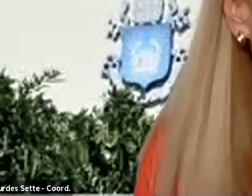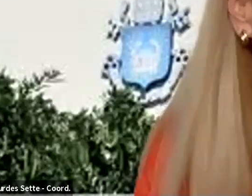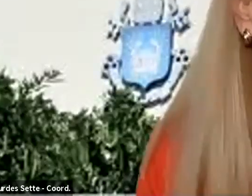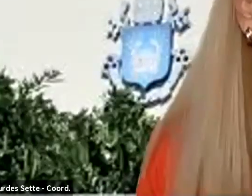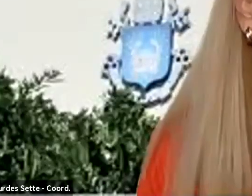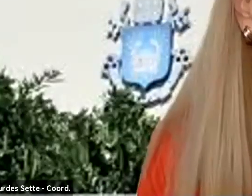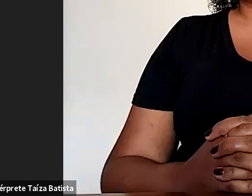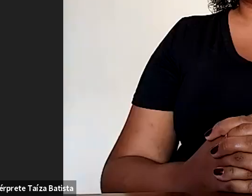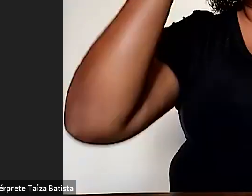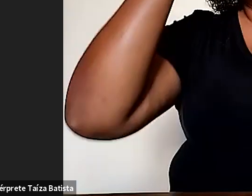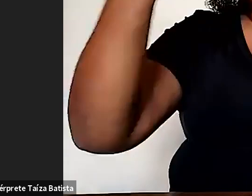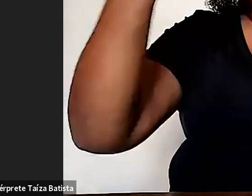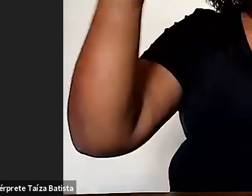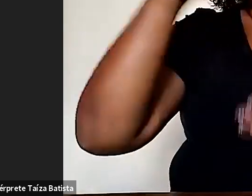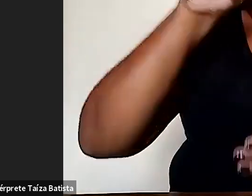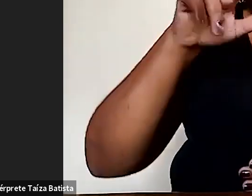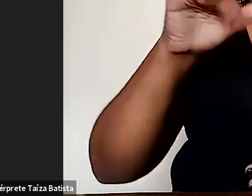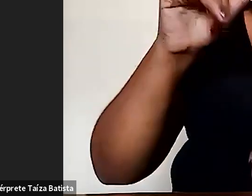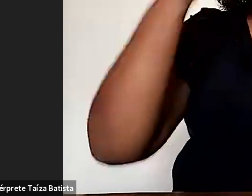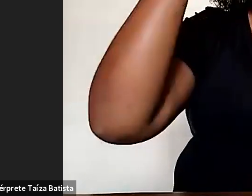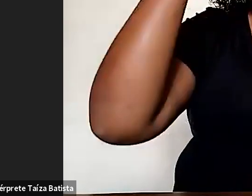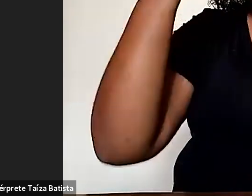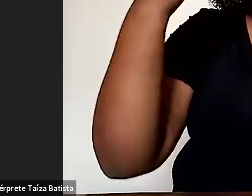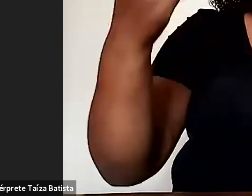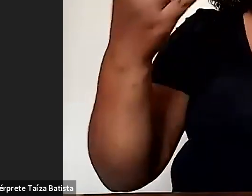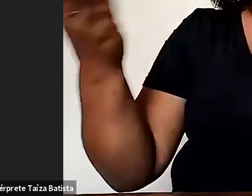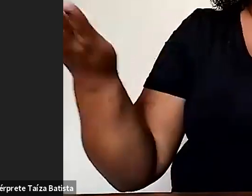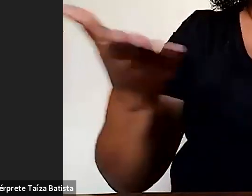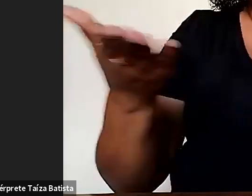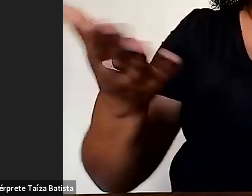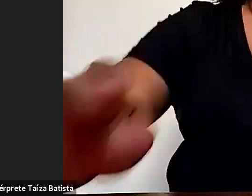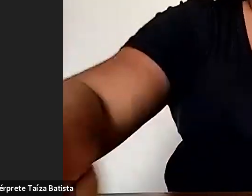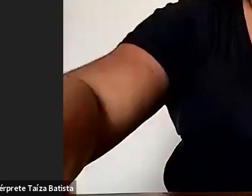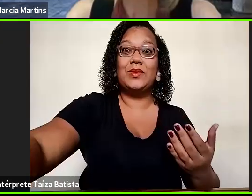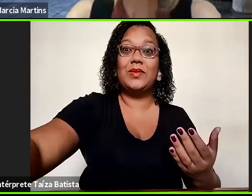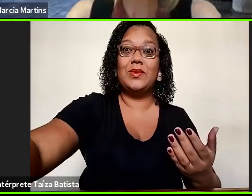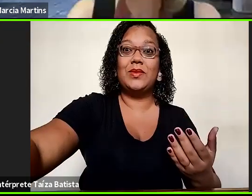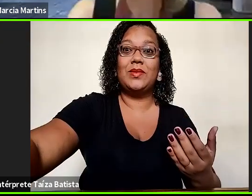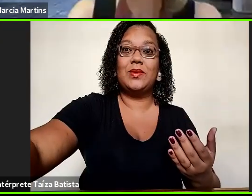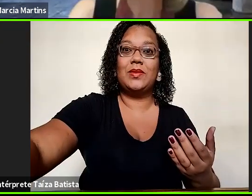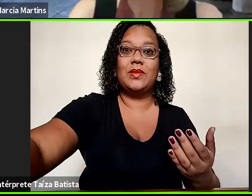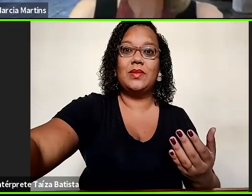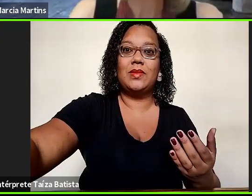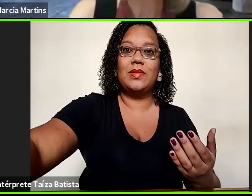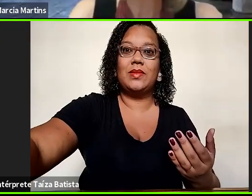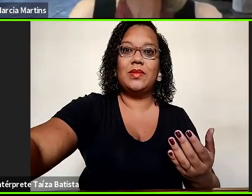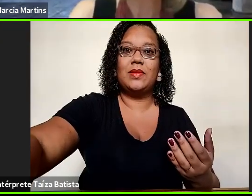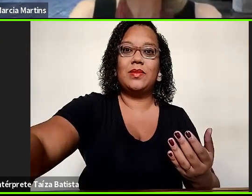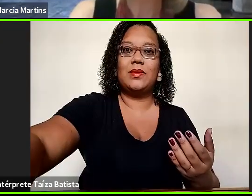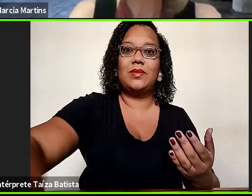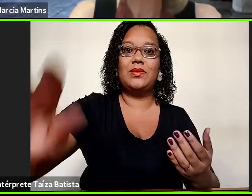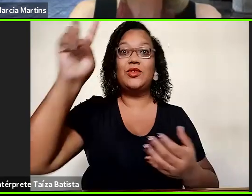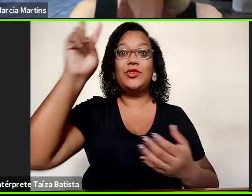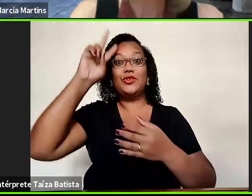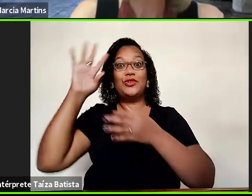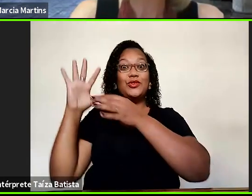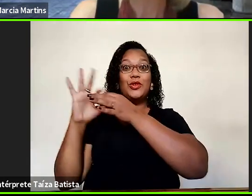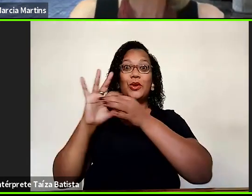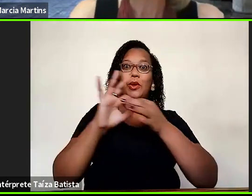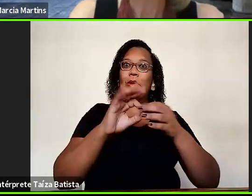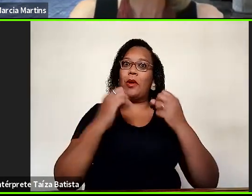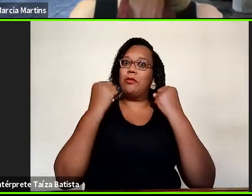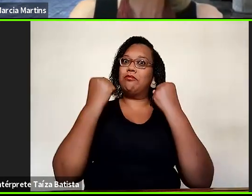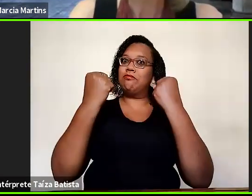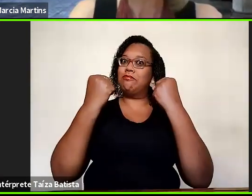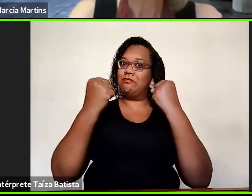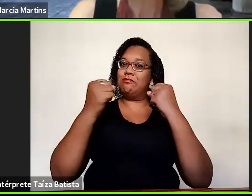Obrigada, Márcia. Muito obrigada por nos ter trazido, né, essa história, né, tão robusta, né, o papel